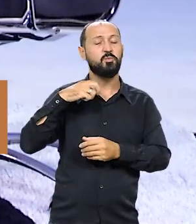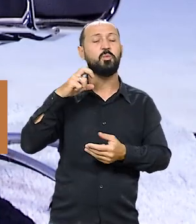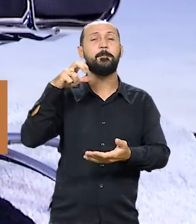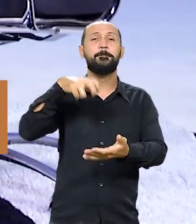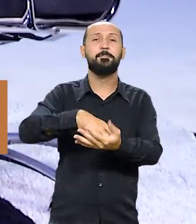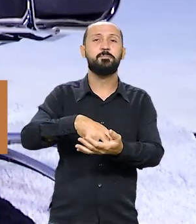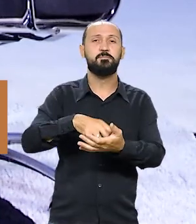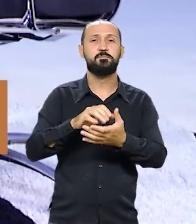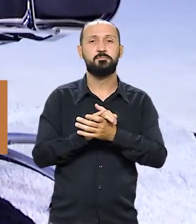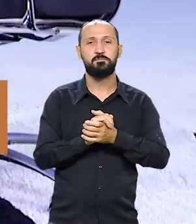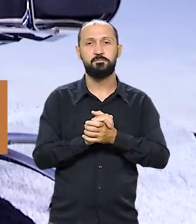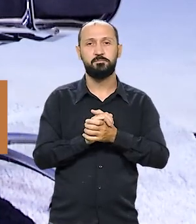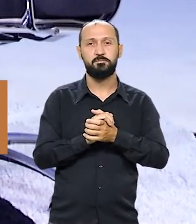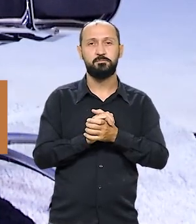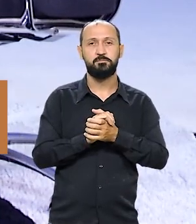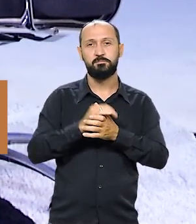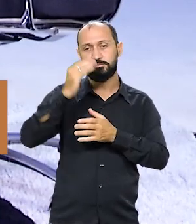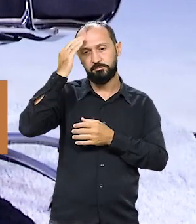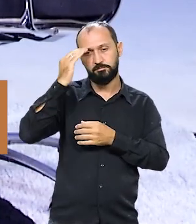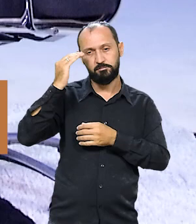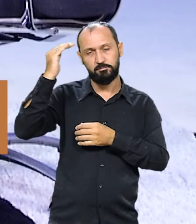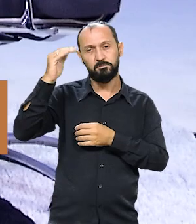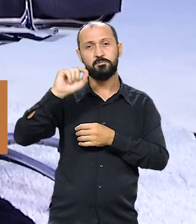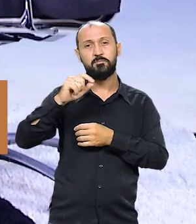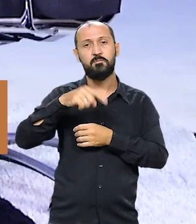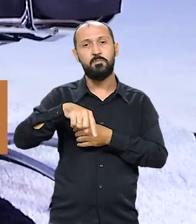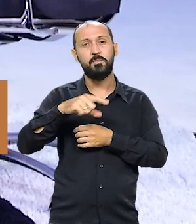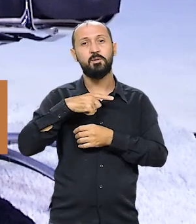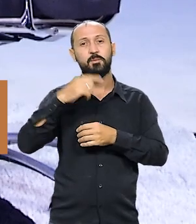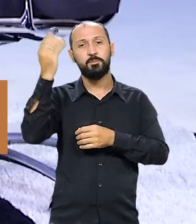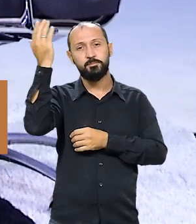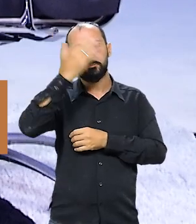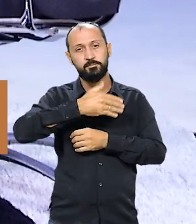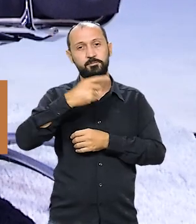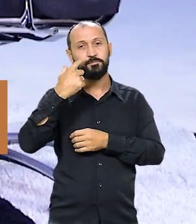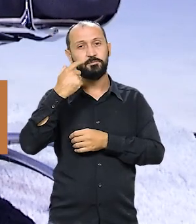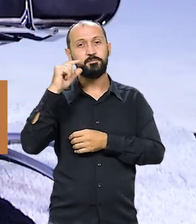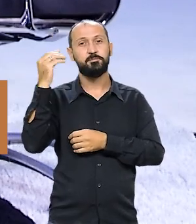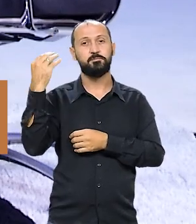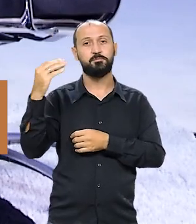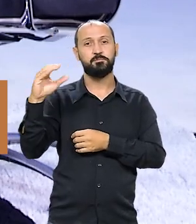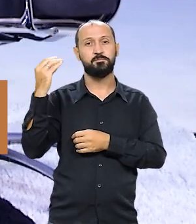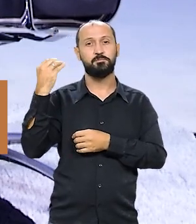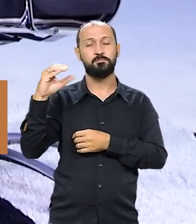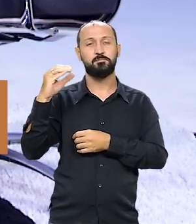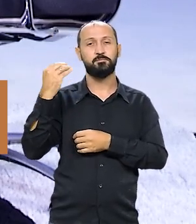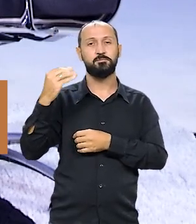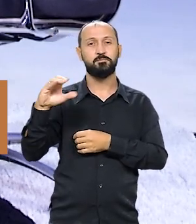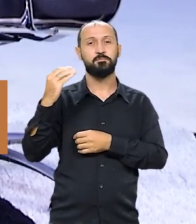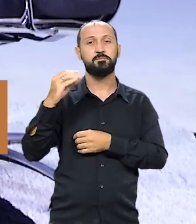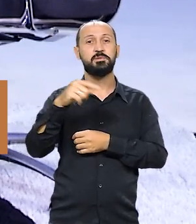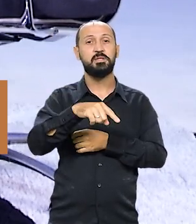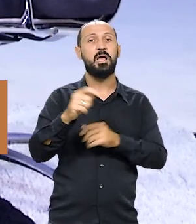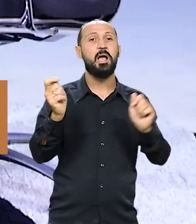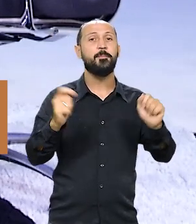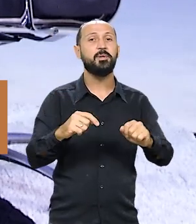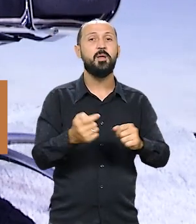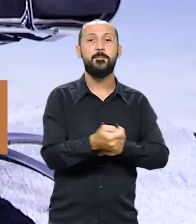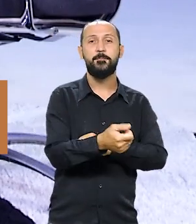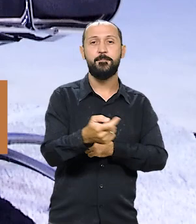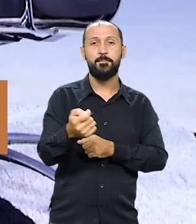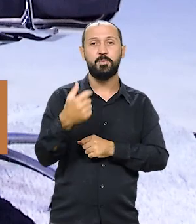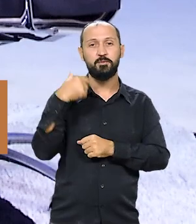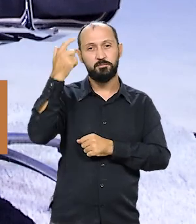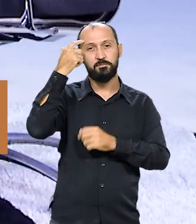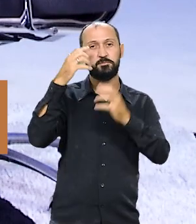Por quê? Porque o adolescente, isso é comprovado pela ciência, ele tem menos capacidade.